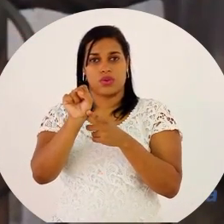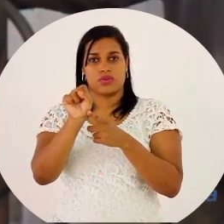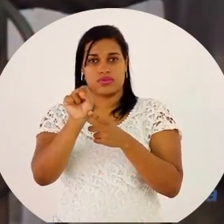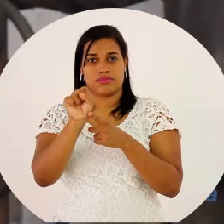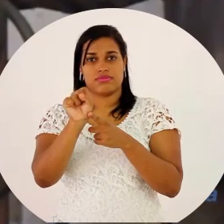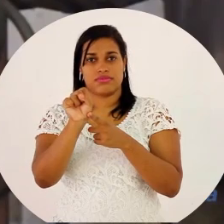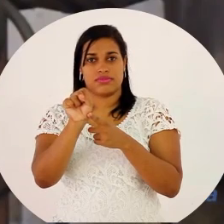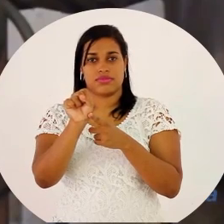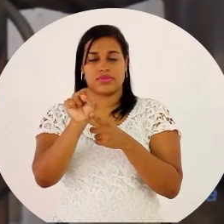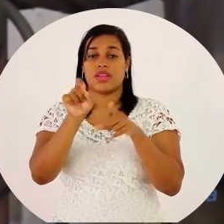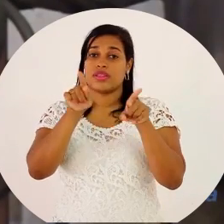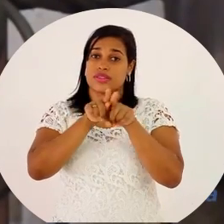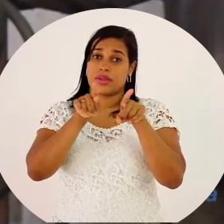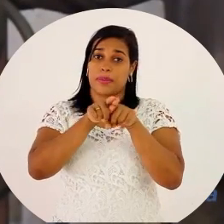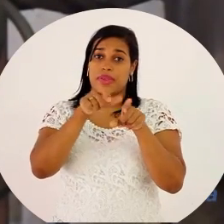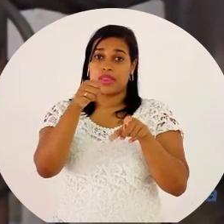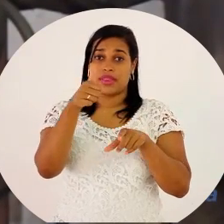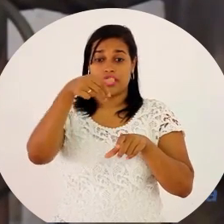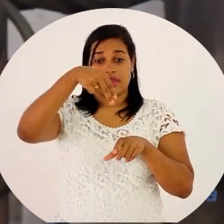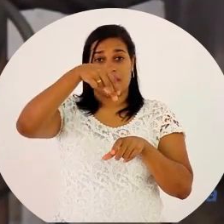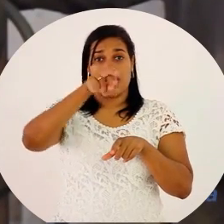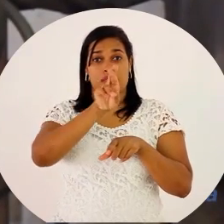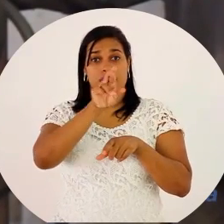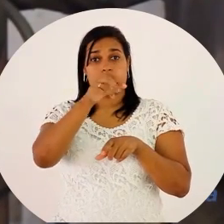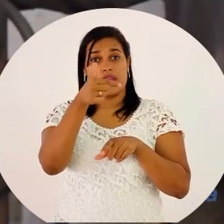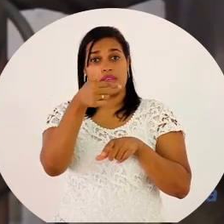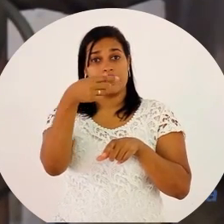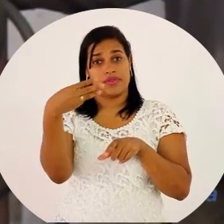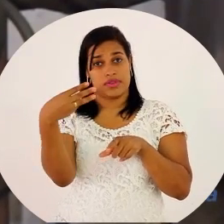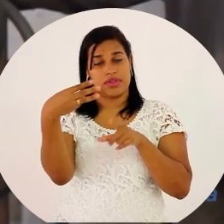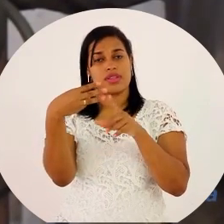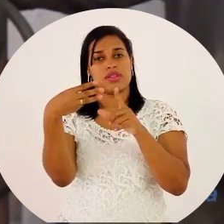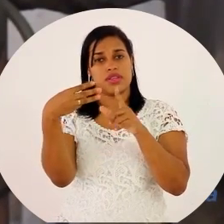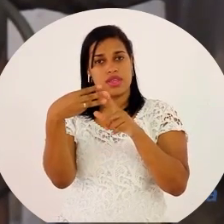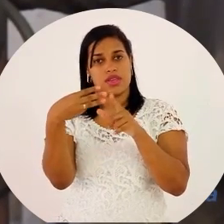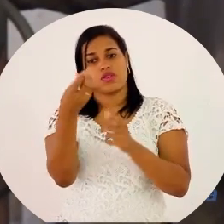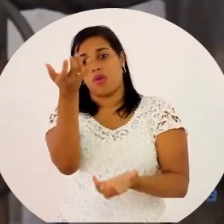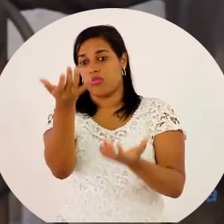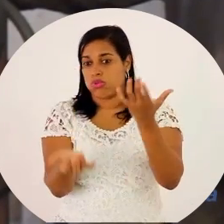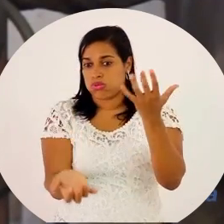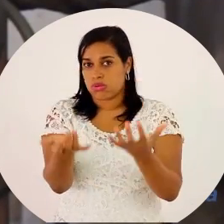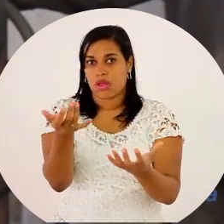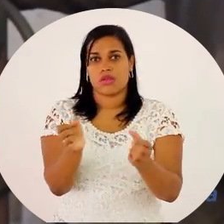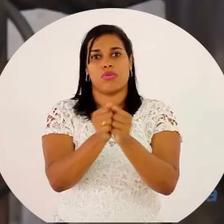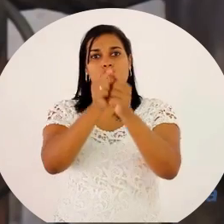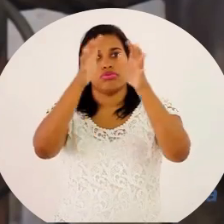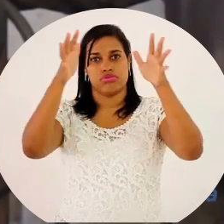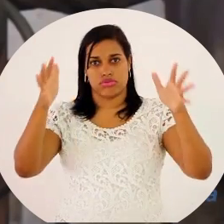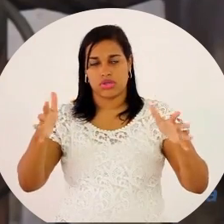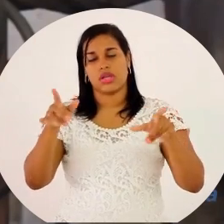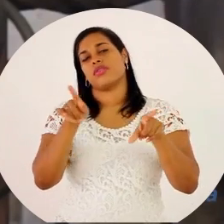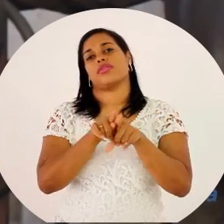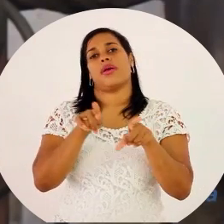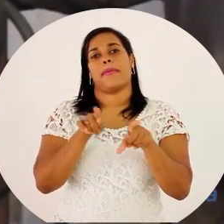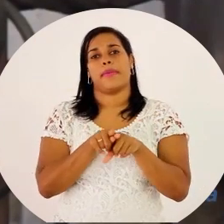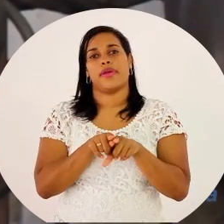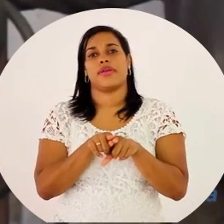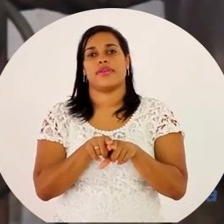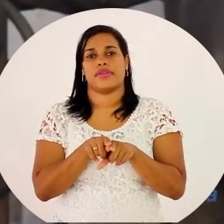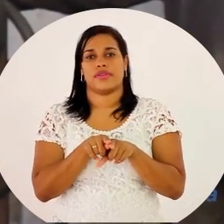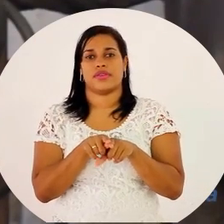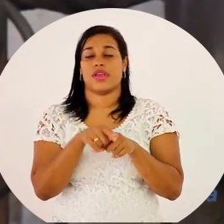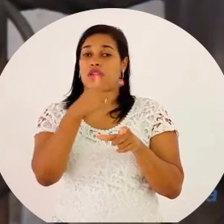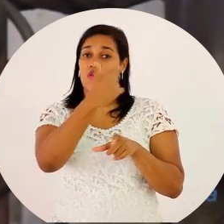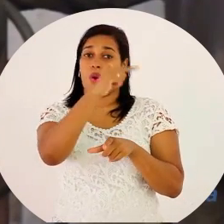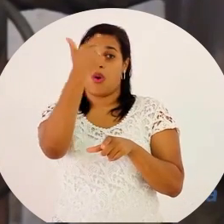Você vai encontrar ele dentro da NR23, questão de incêndios e explosões. Você encontra basicamente ele pulverizado em